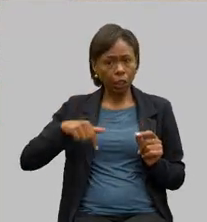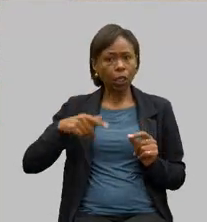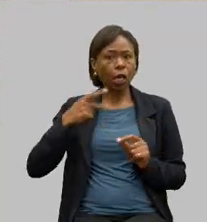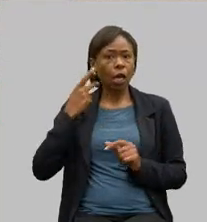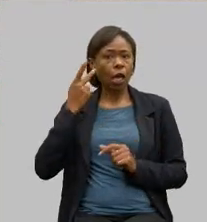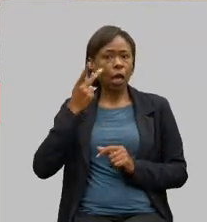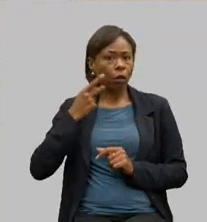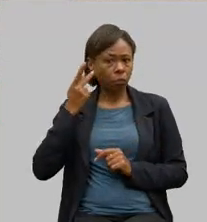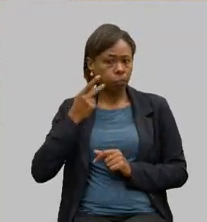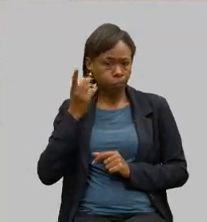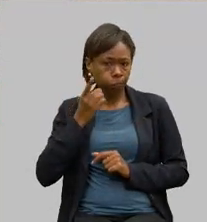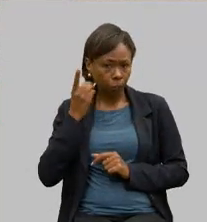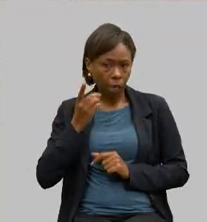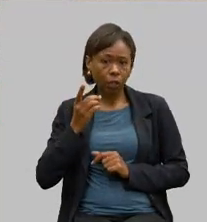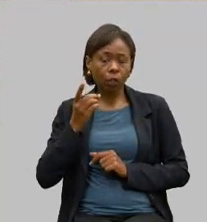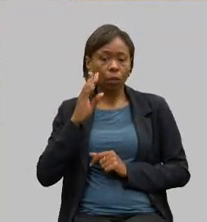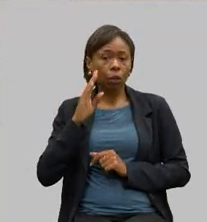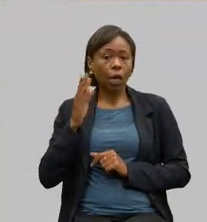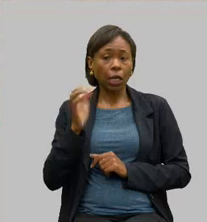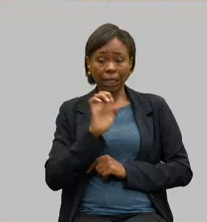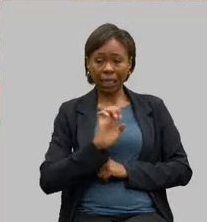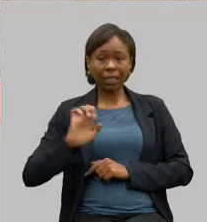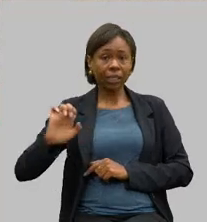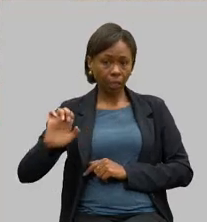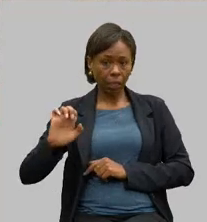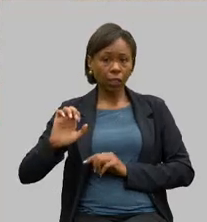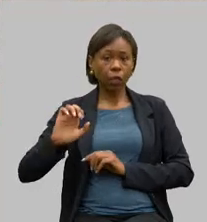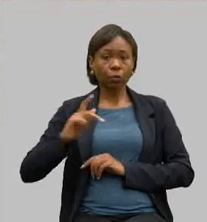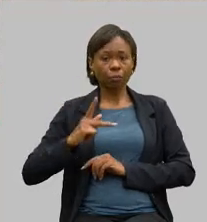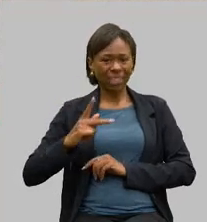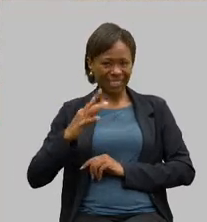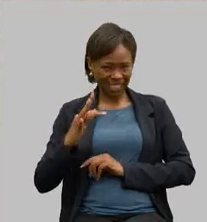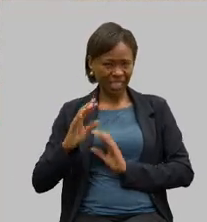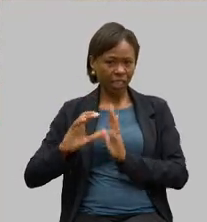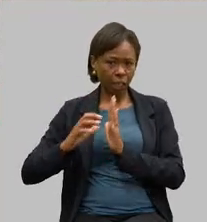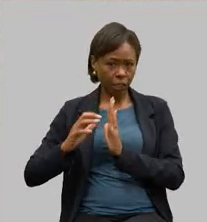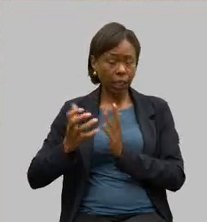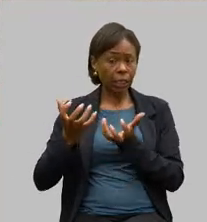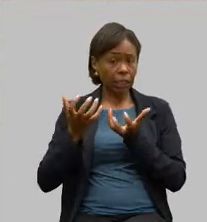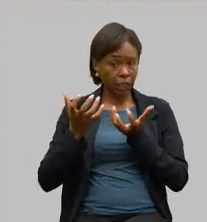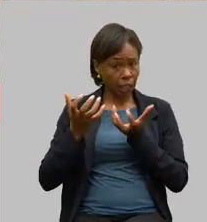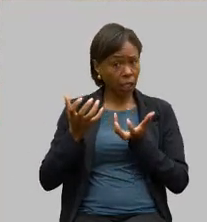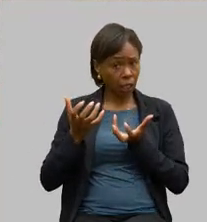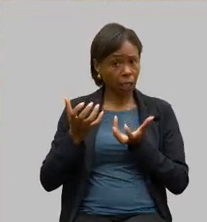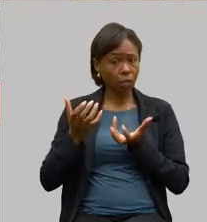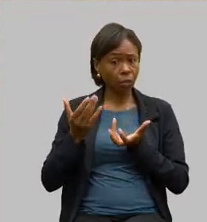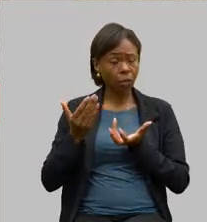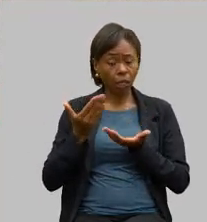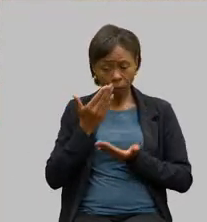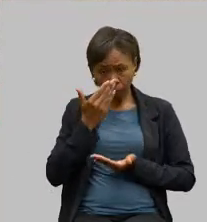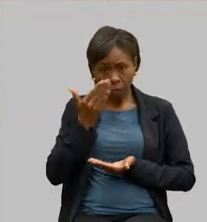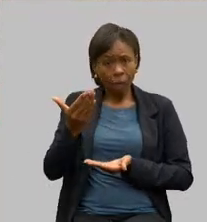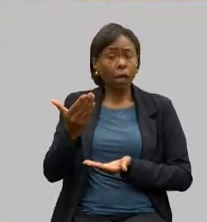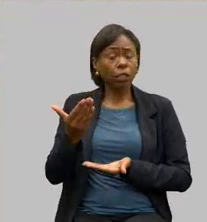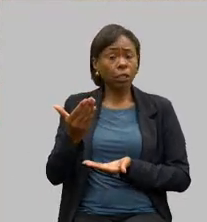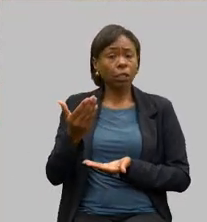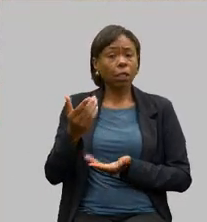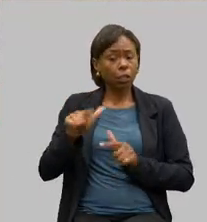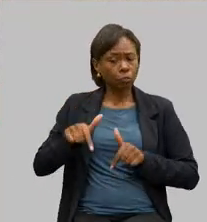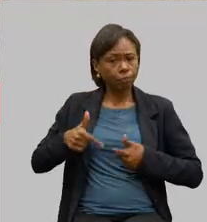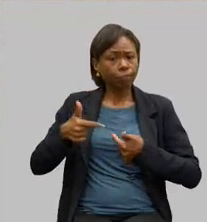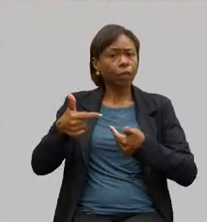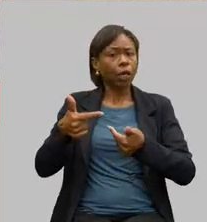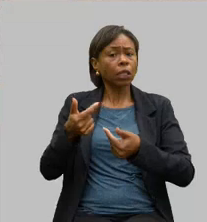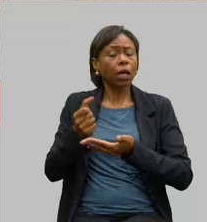nós estamos falando do PT do presidente Lula nós queremos que o dinheiro chegue na ponta e nós estamos à disposição para essa execução os mandatos lá na ponta